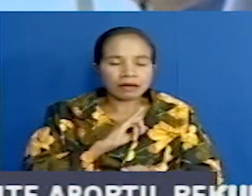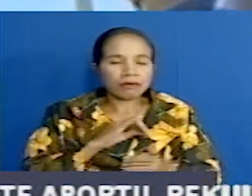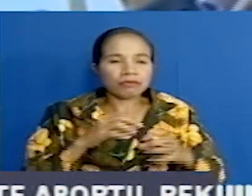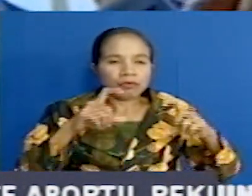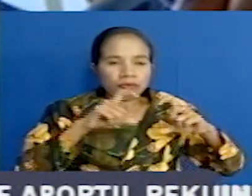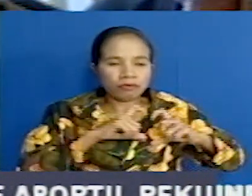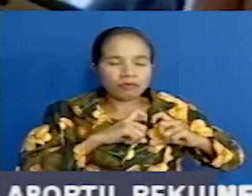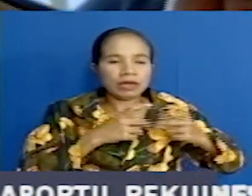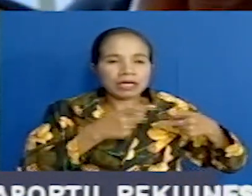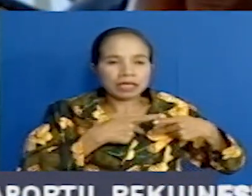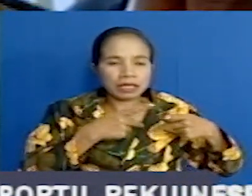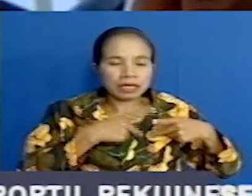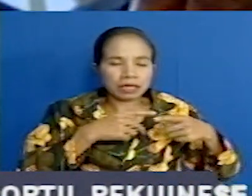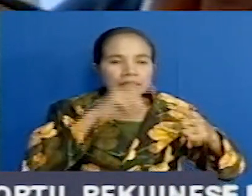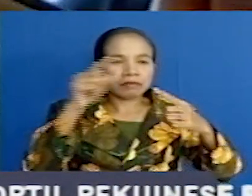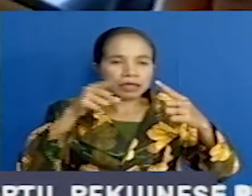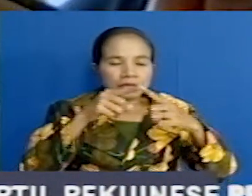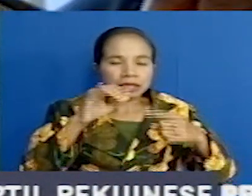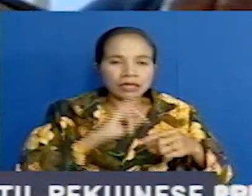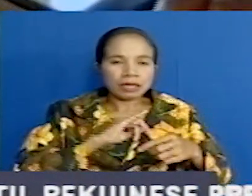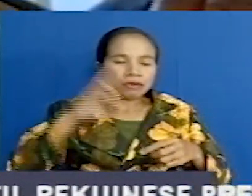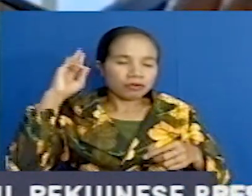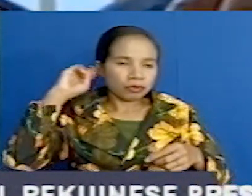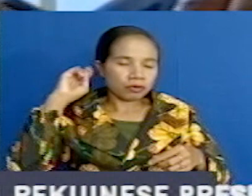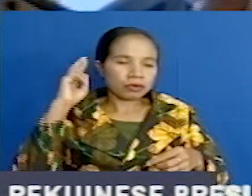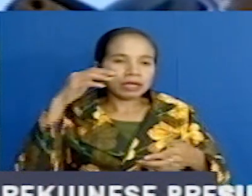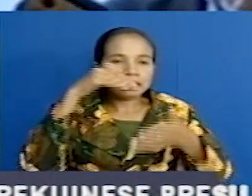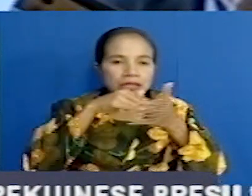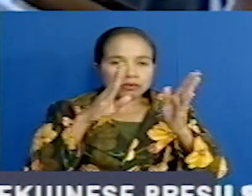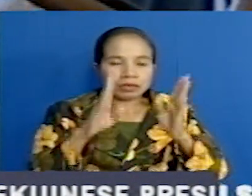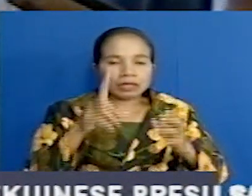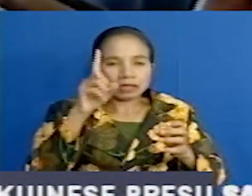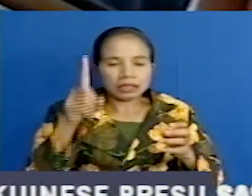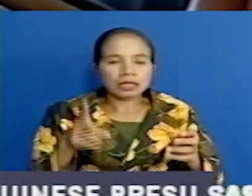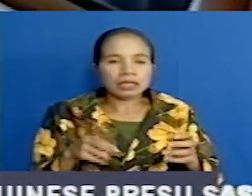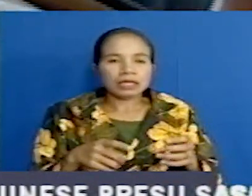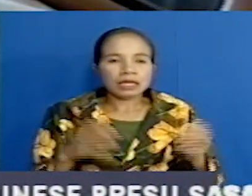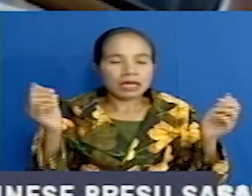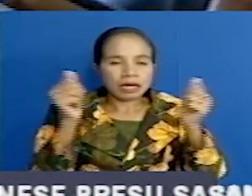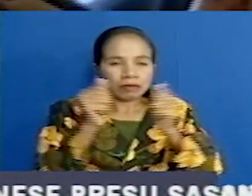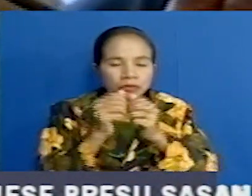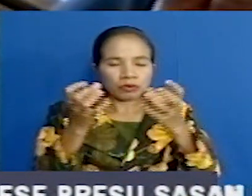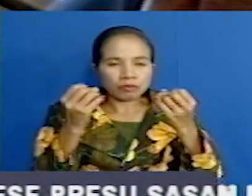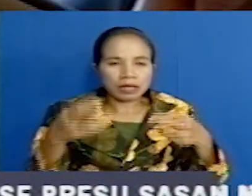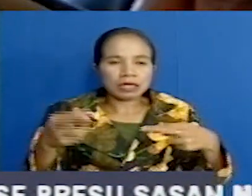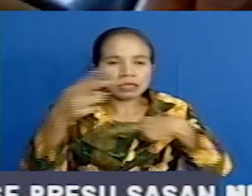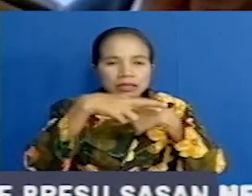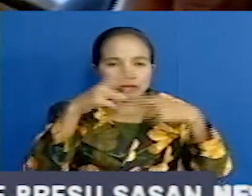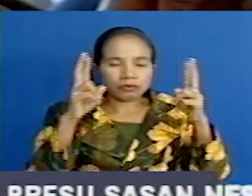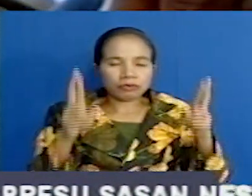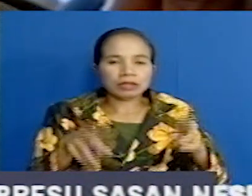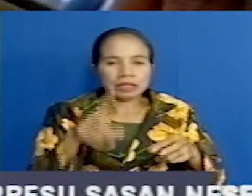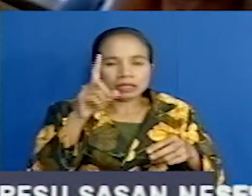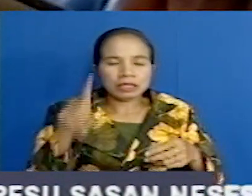Kanek, o Aira Aurona, estudante Sira, Sena Malu e Uma Atbot,